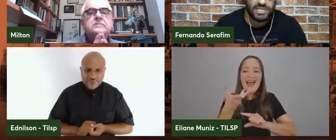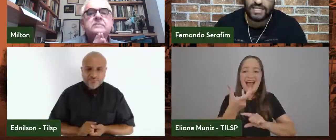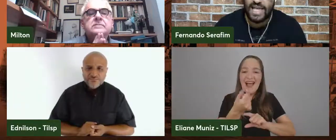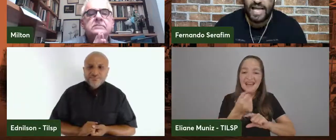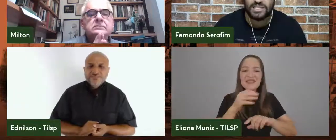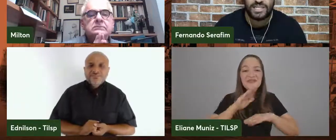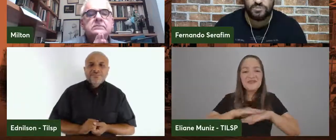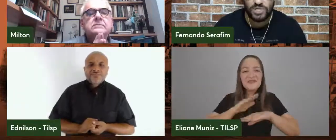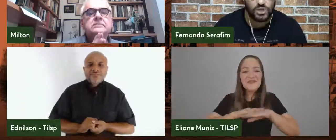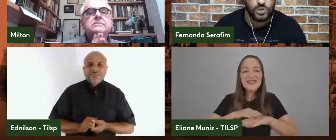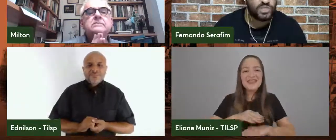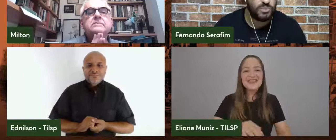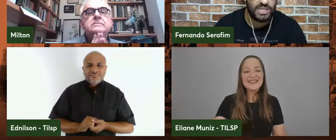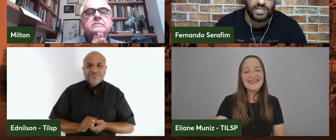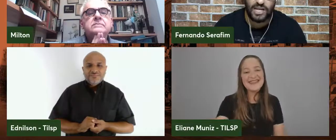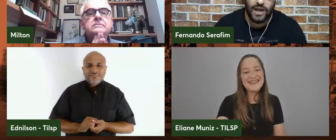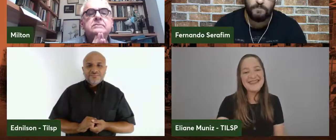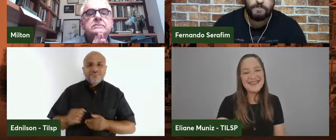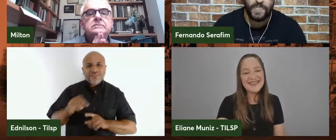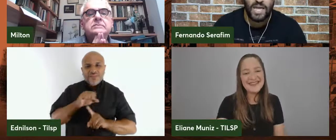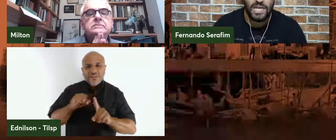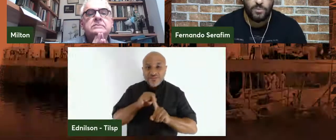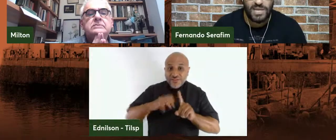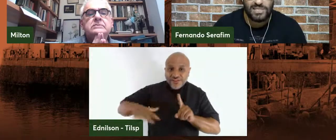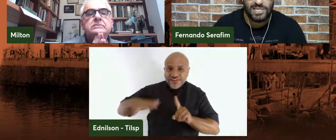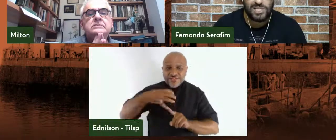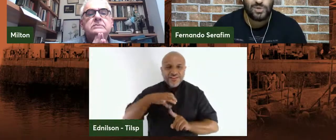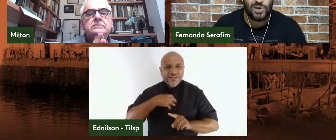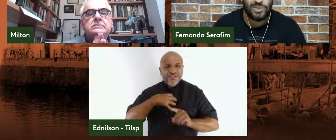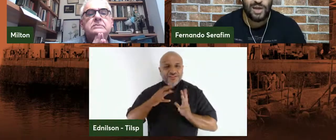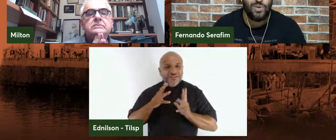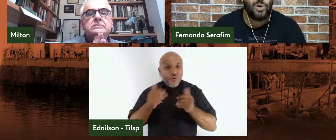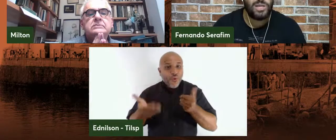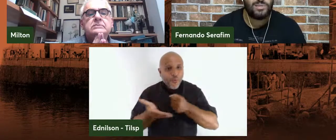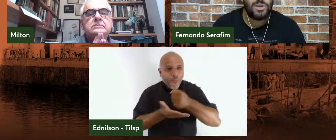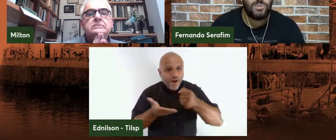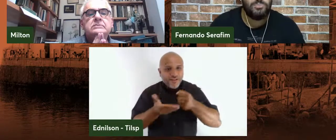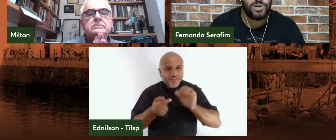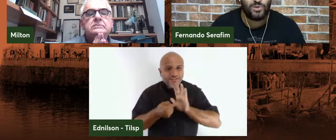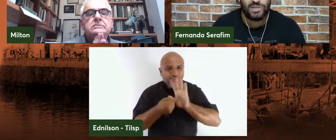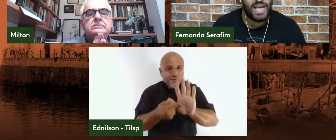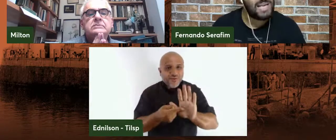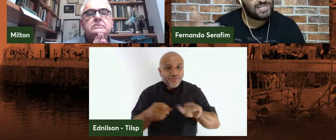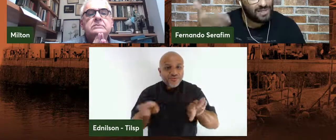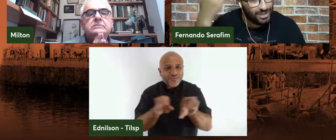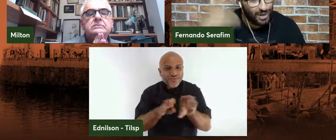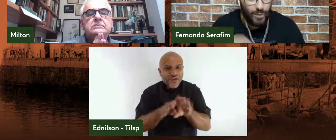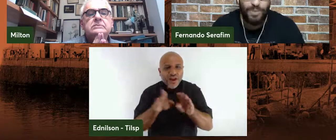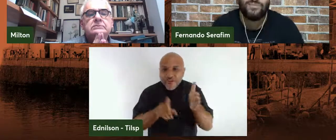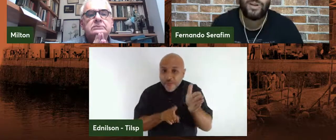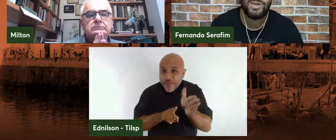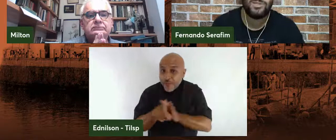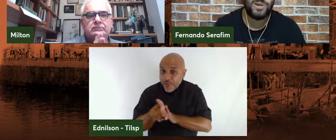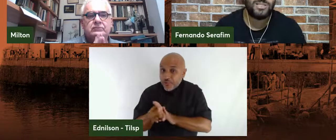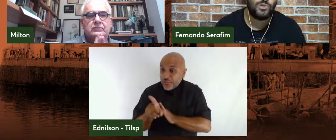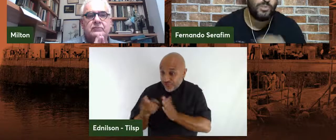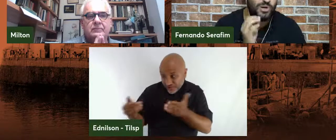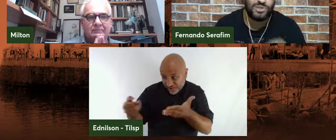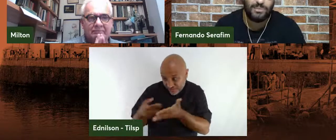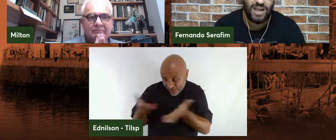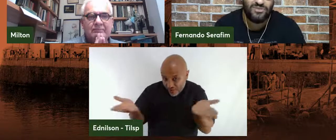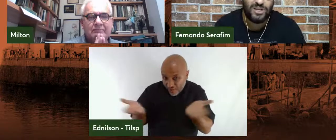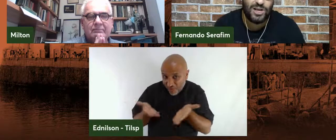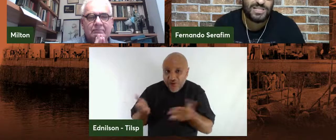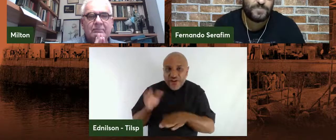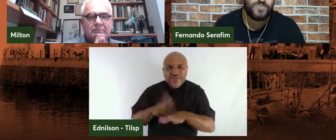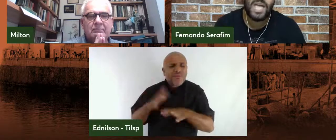na sociedade, nas pessoas, de maneira geral. E com base nisso, eu trago agora também uma pergunta, essa chegou previamente para a gente, uma